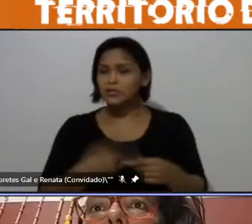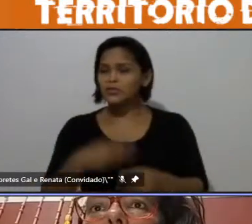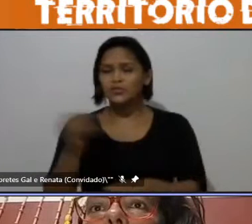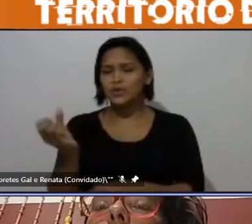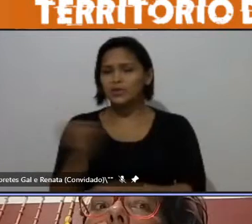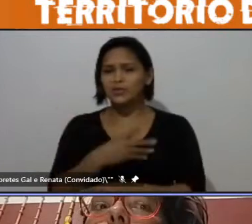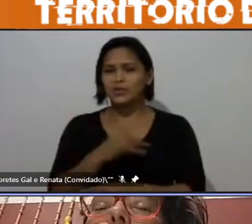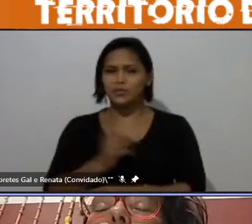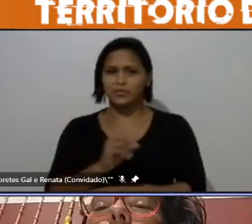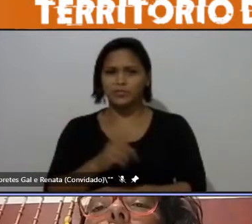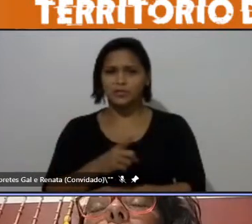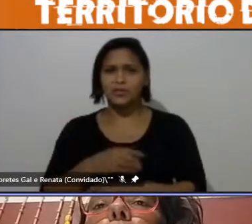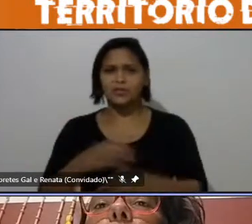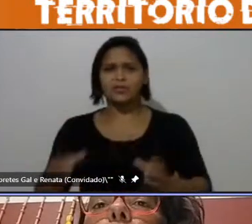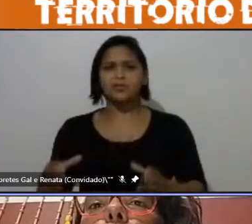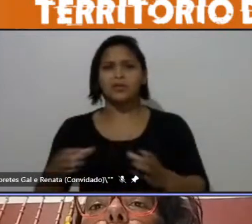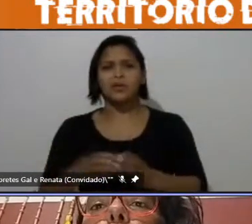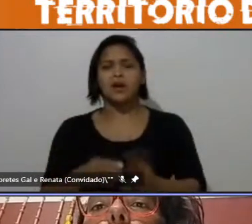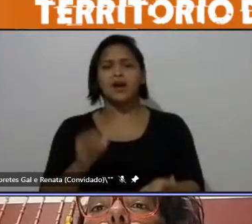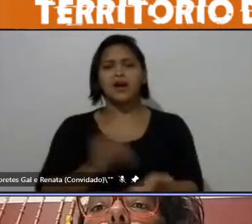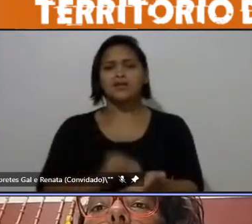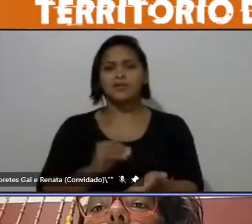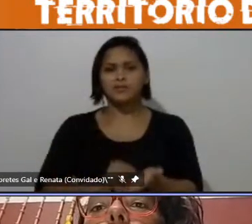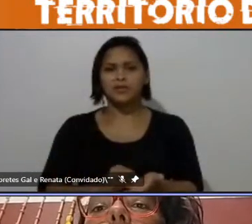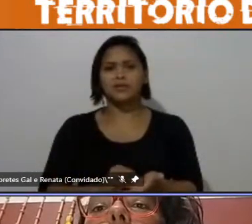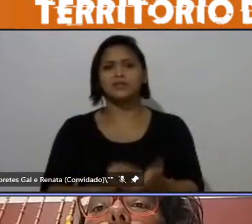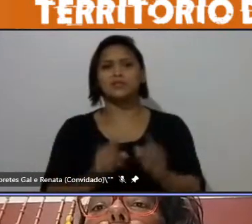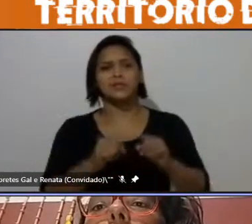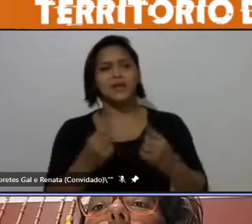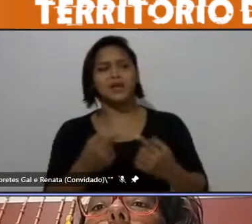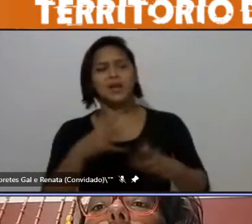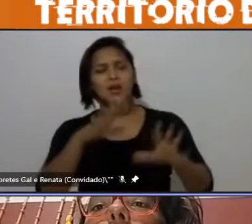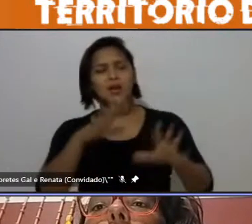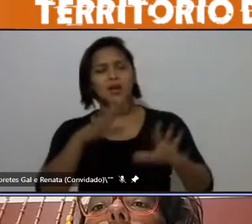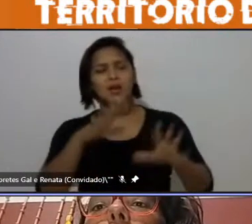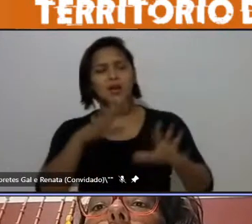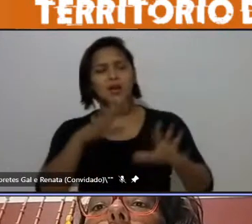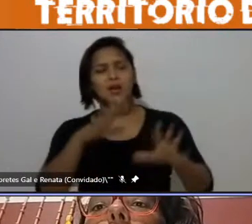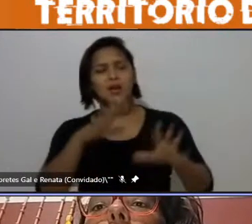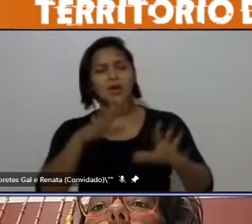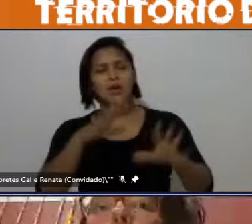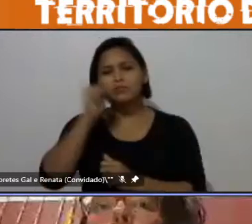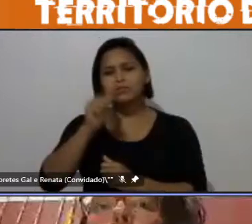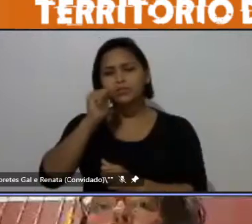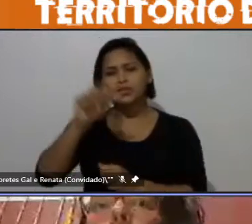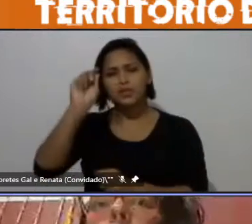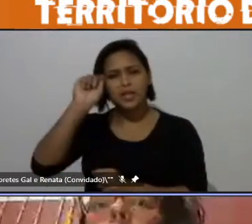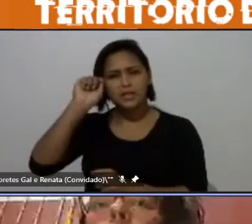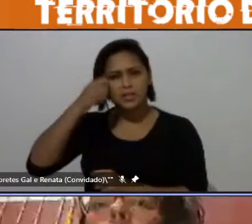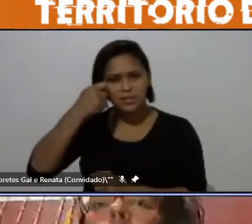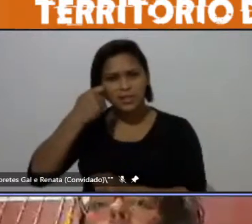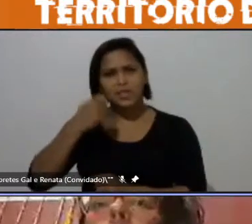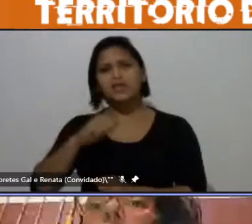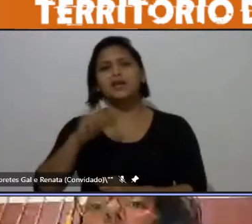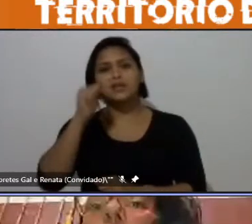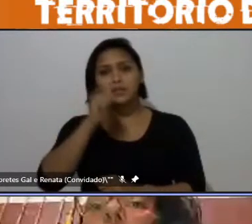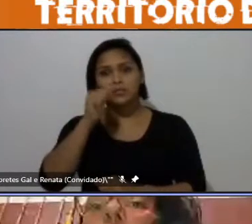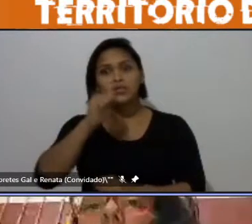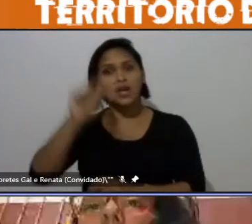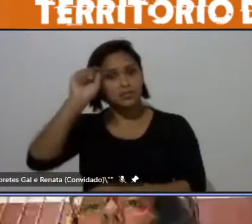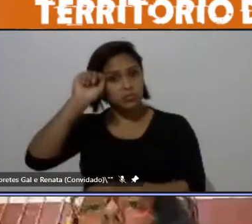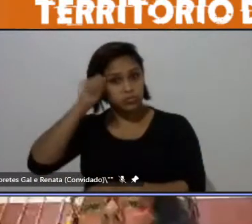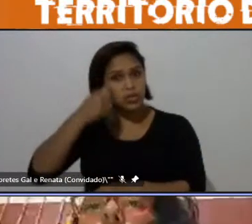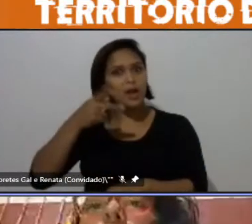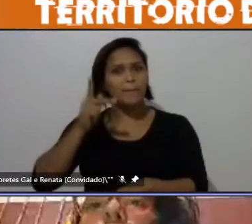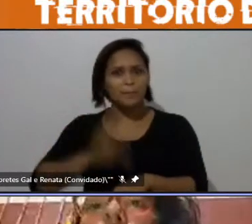novidade. A novidade, e aí eu aprendo muito com o movimento, né, das mulheres negras, das mulheres pretas,